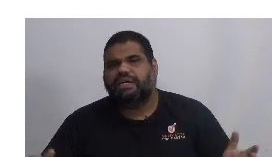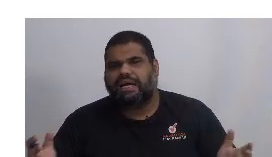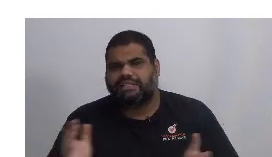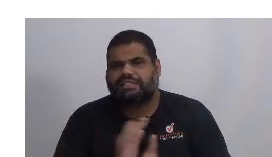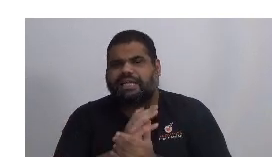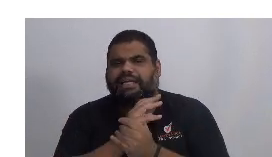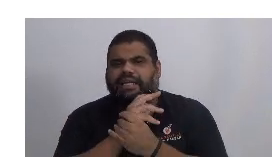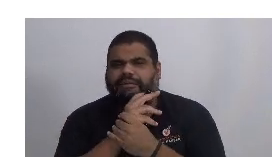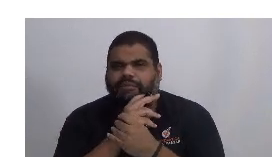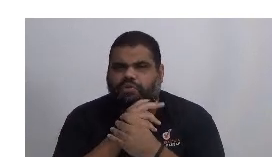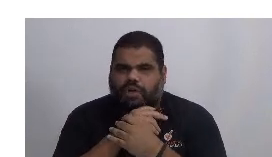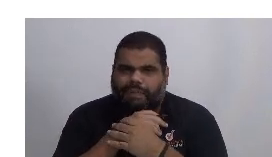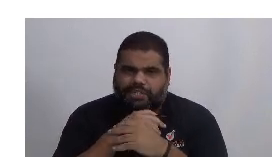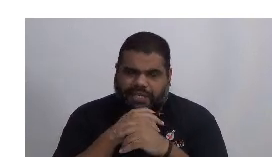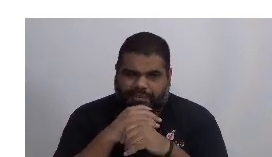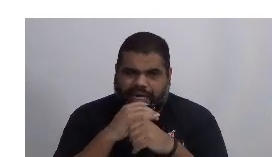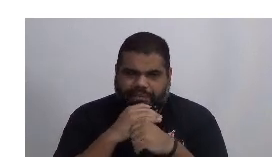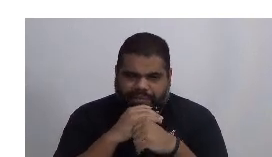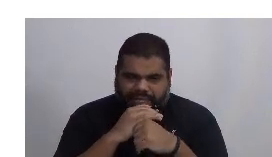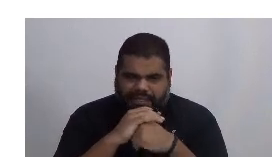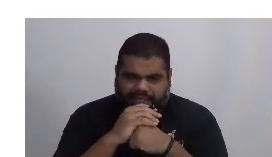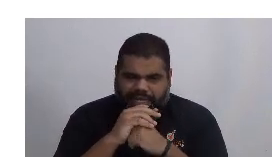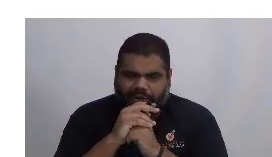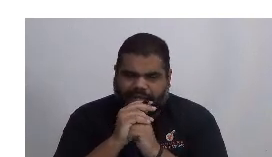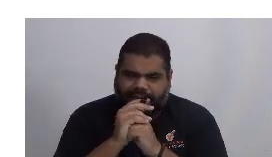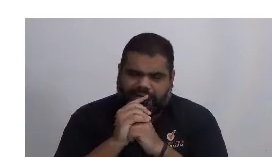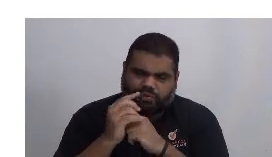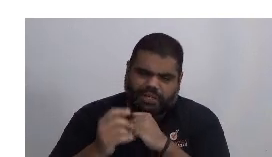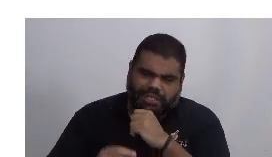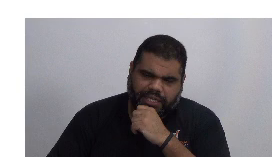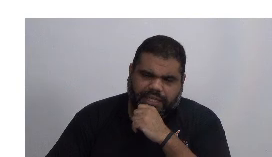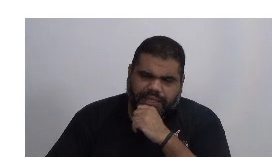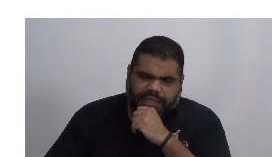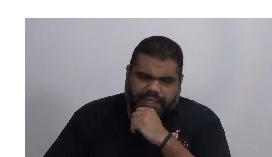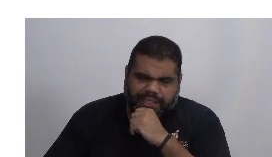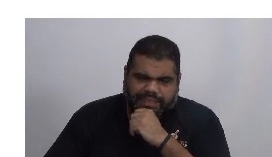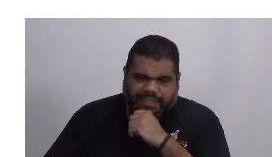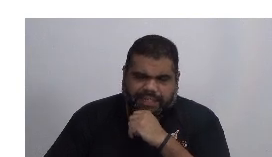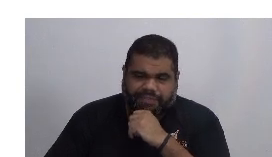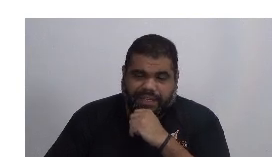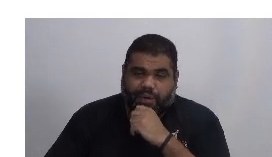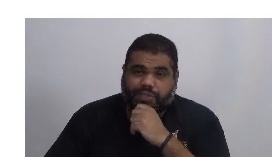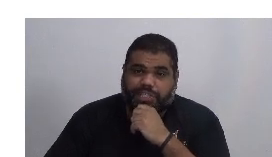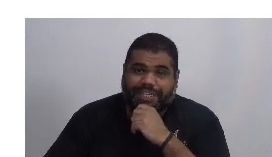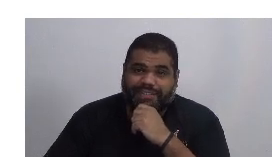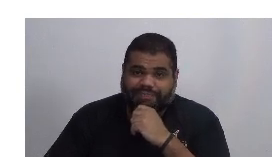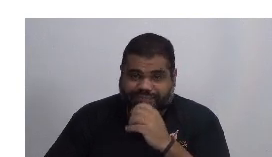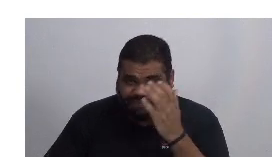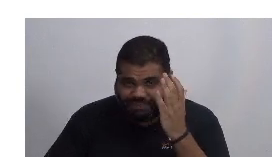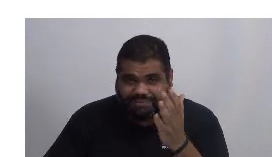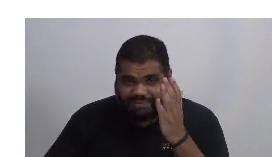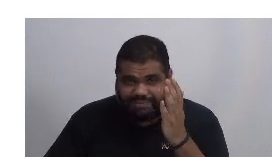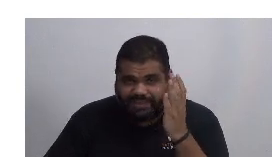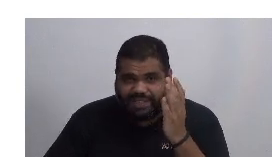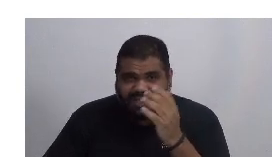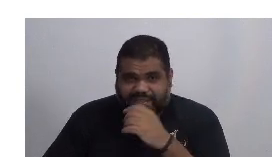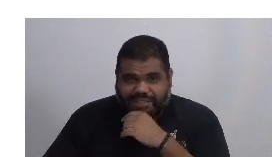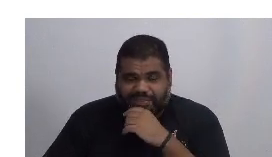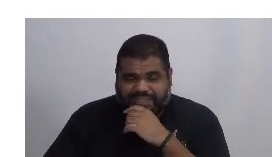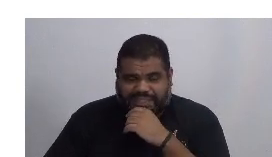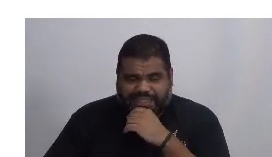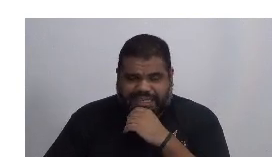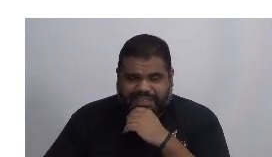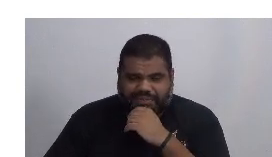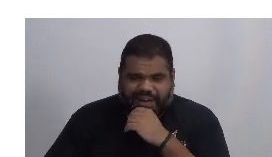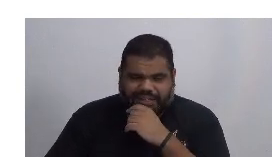dia. A gente está aqui só para te lembrar. Beleza? Já anota aí na sua agenda que sexta-feira é o dia